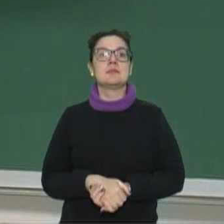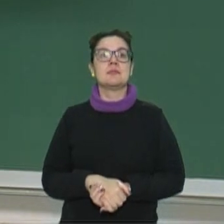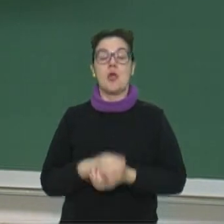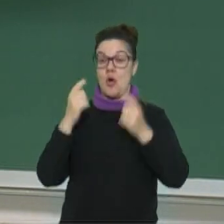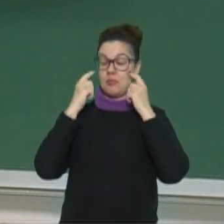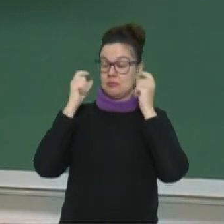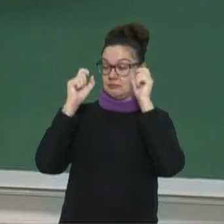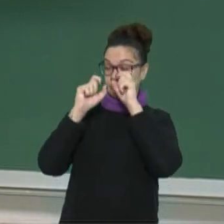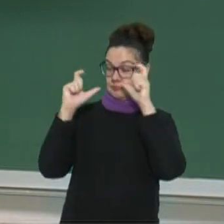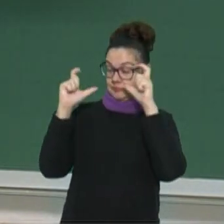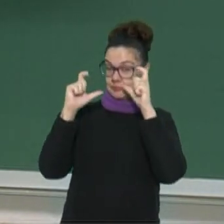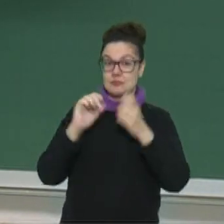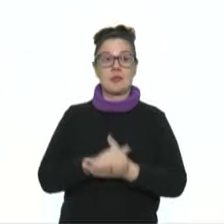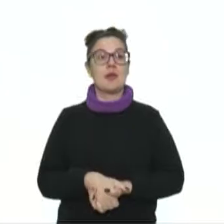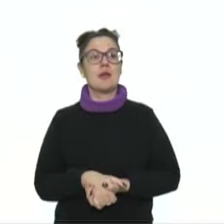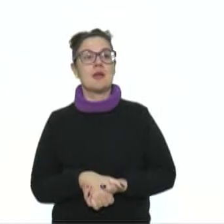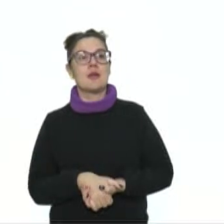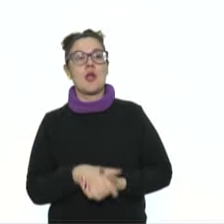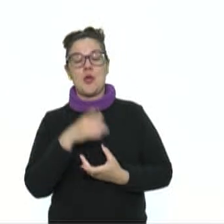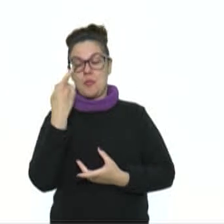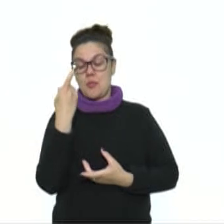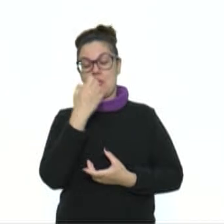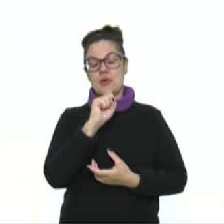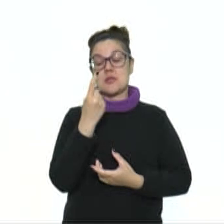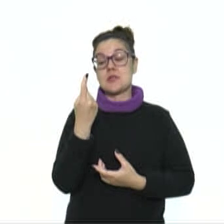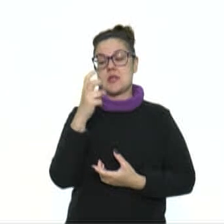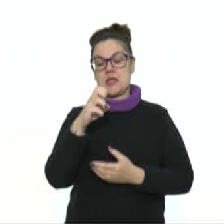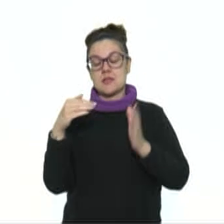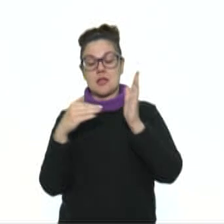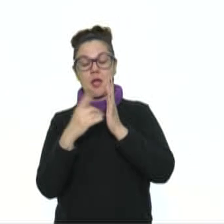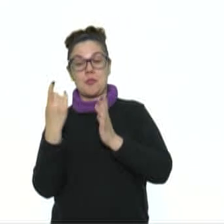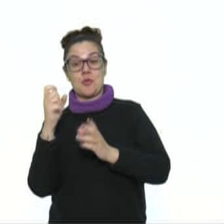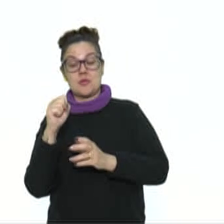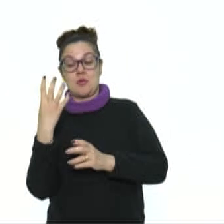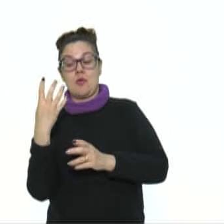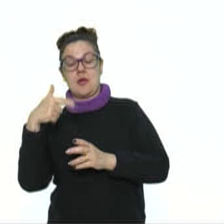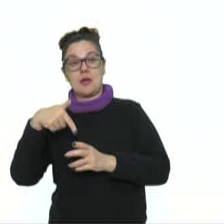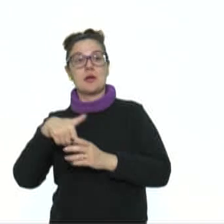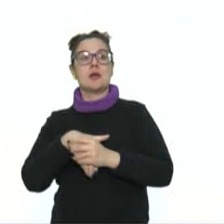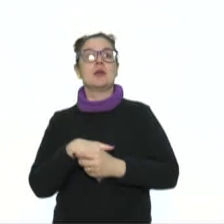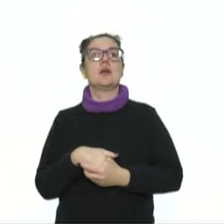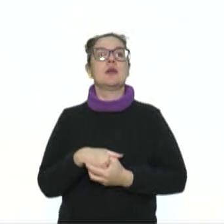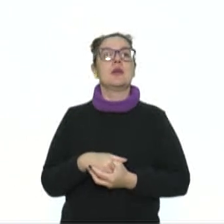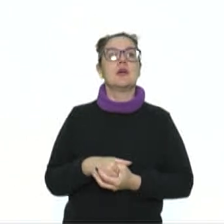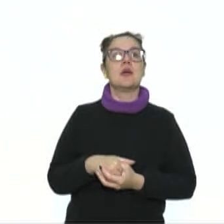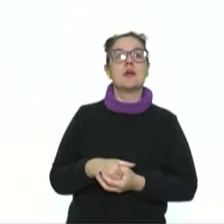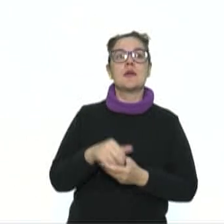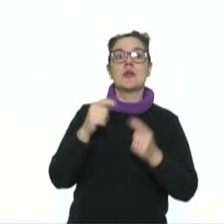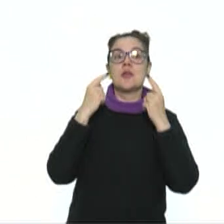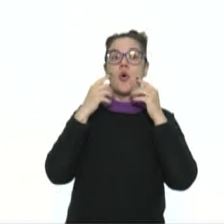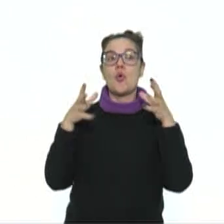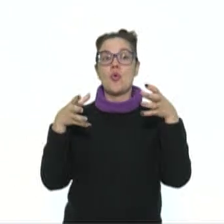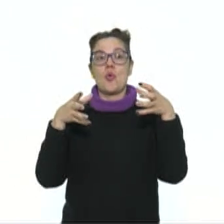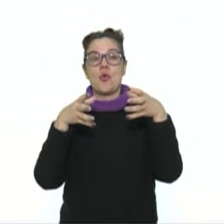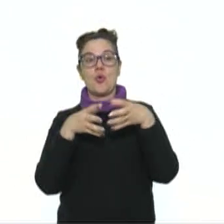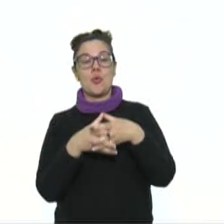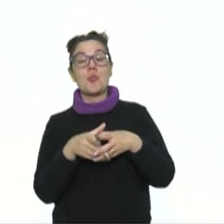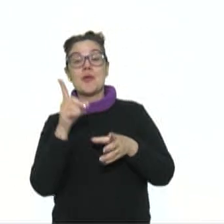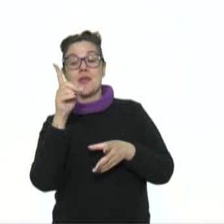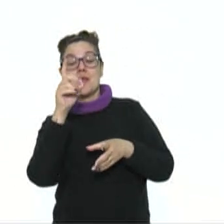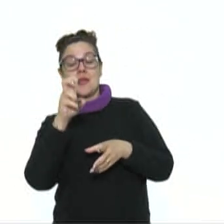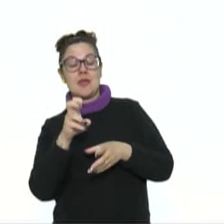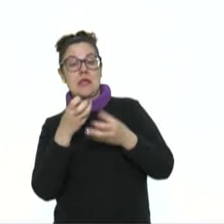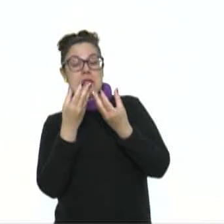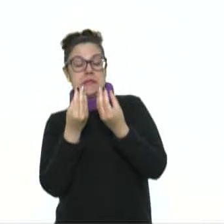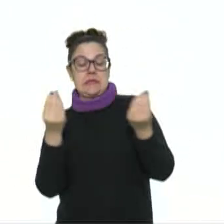Atente ao seguinte excerto. De 1815 a 1847, Gaylord arrola uma quinzena de casos ocorridos e